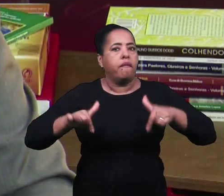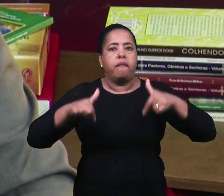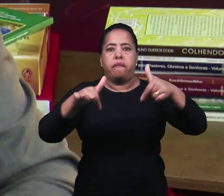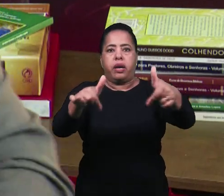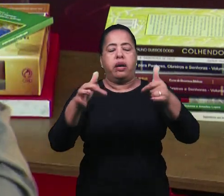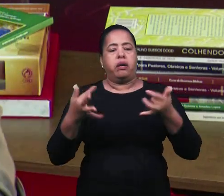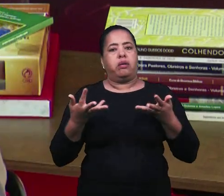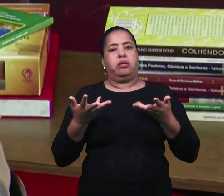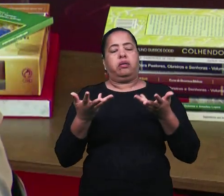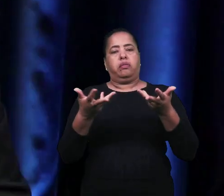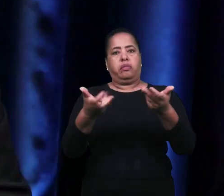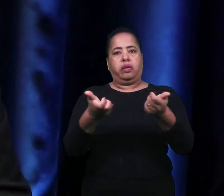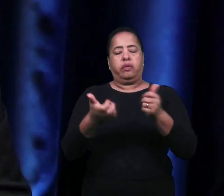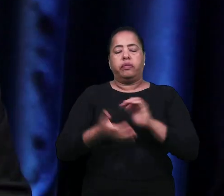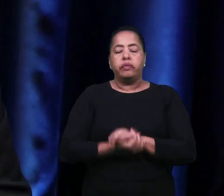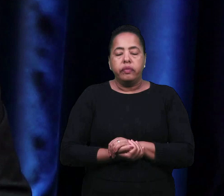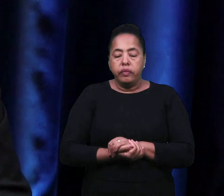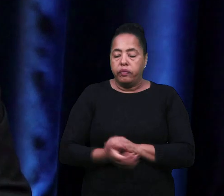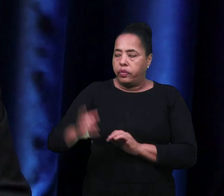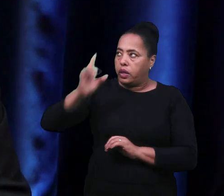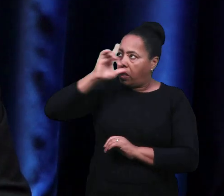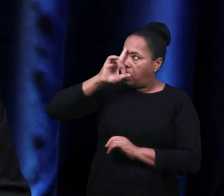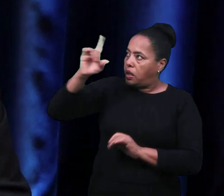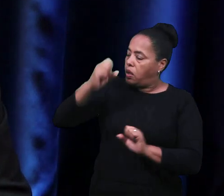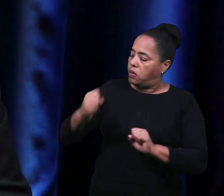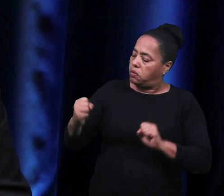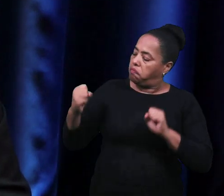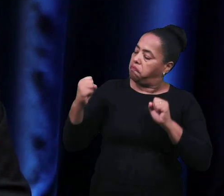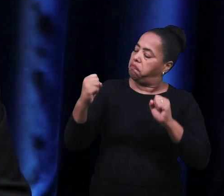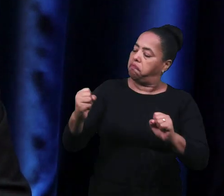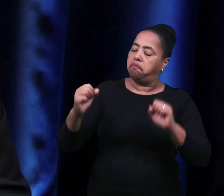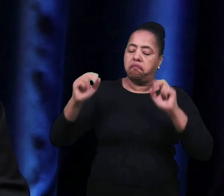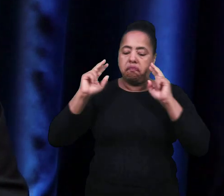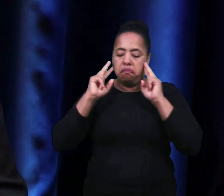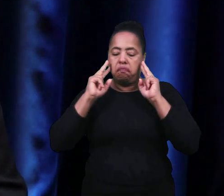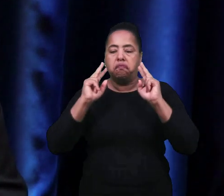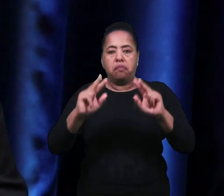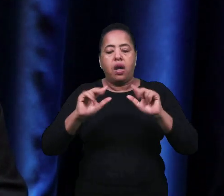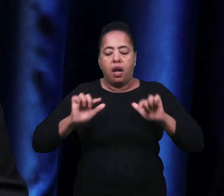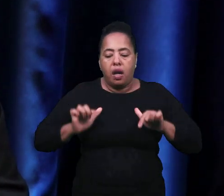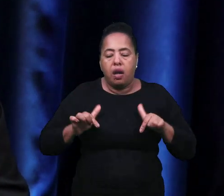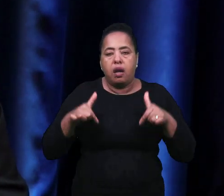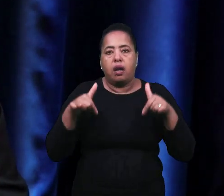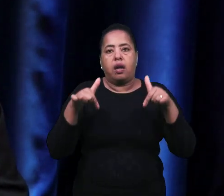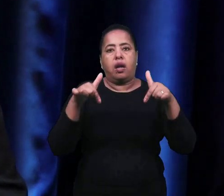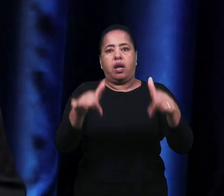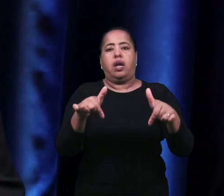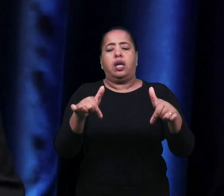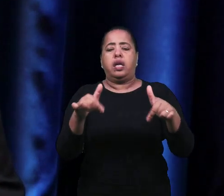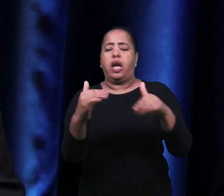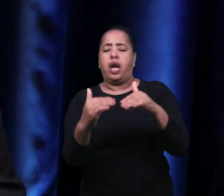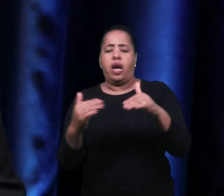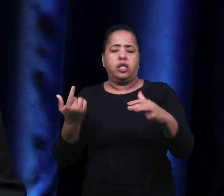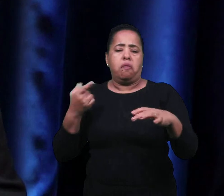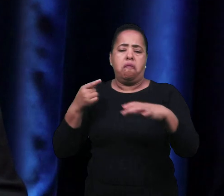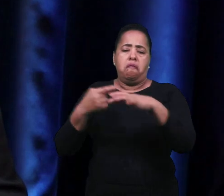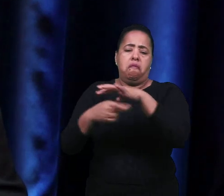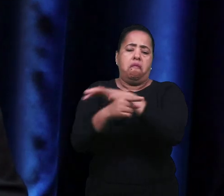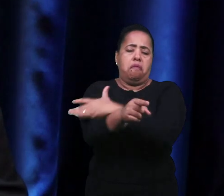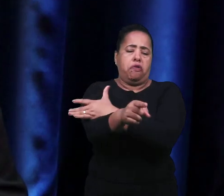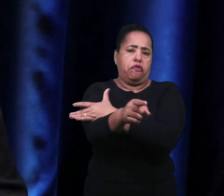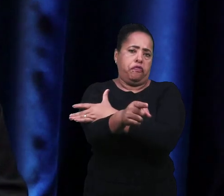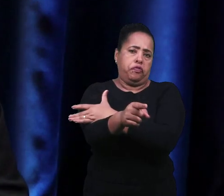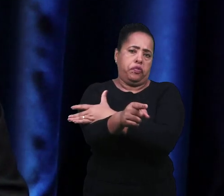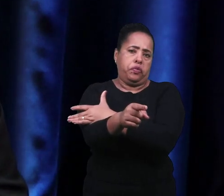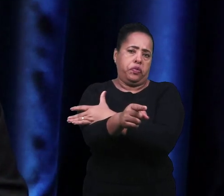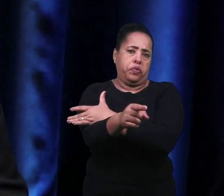isso, né? Deus, na sua grandeza, Deus ele age além da nossa pouca